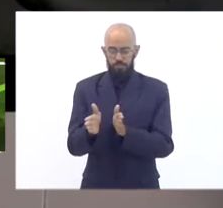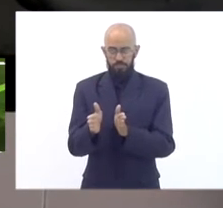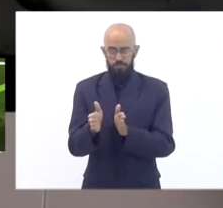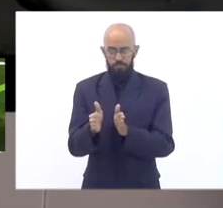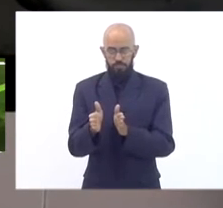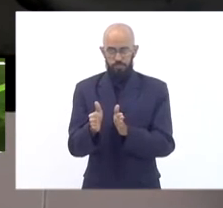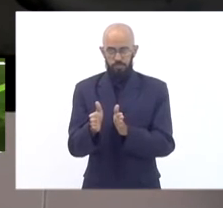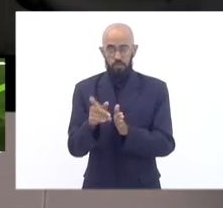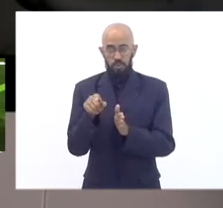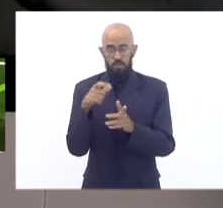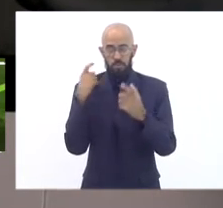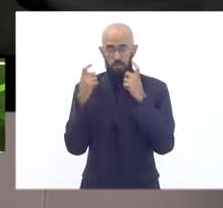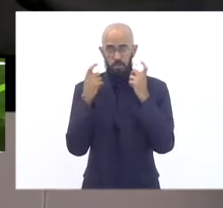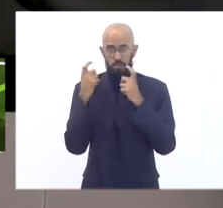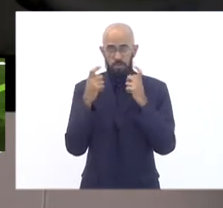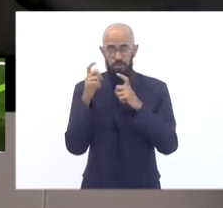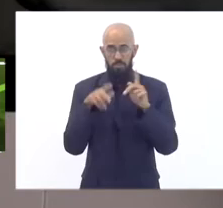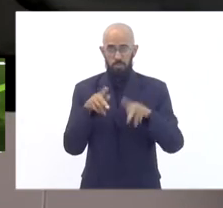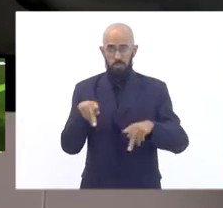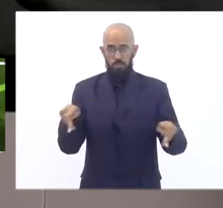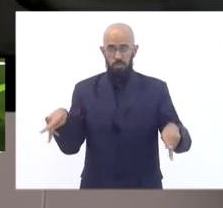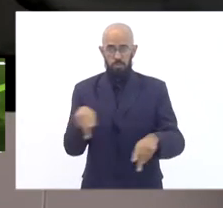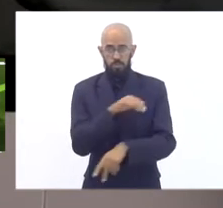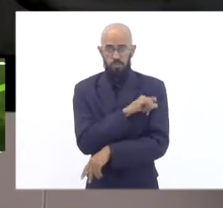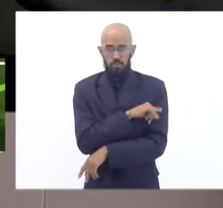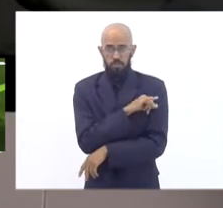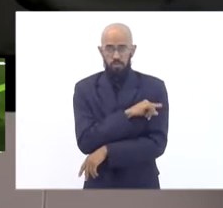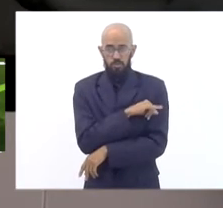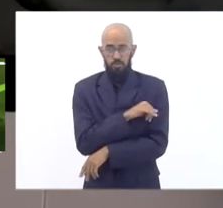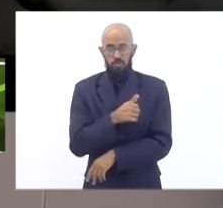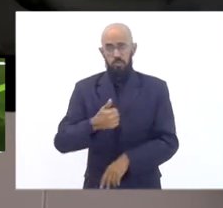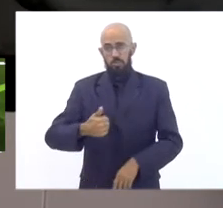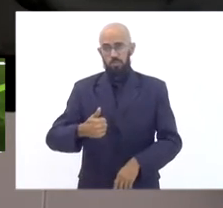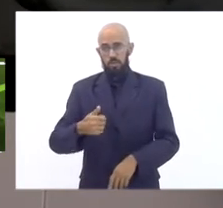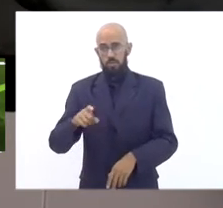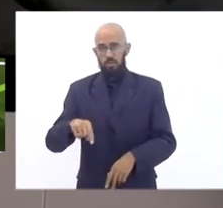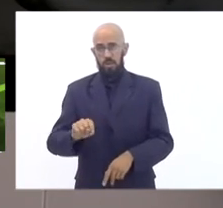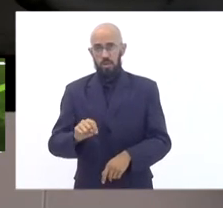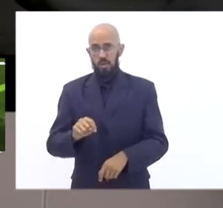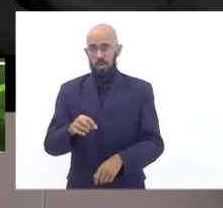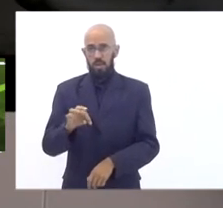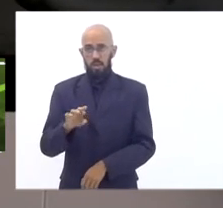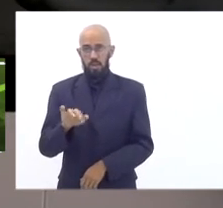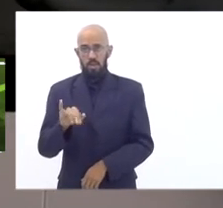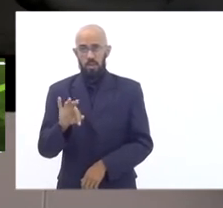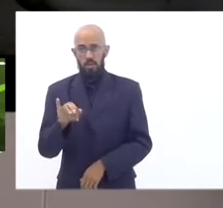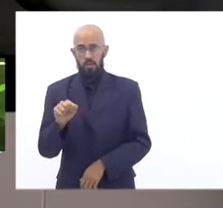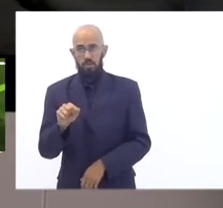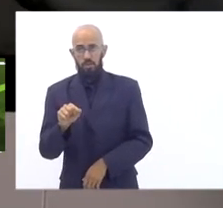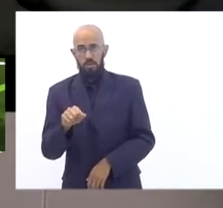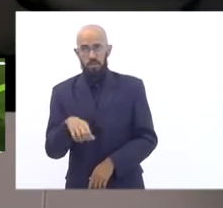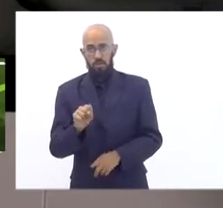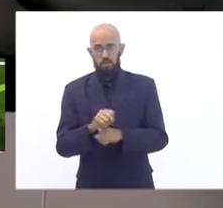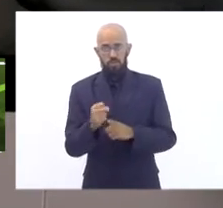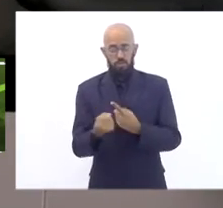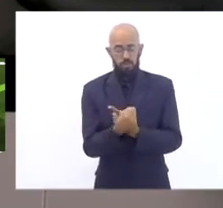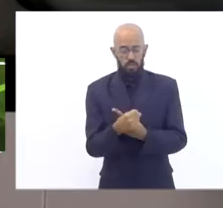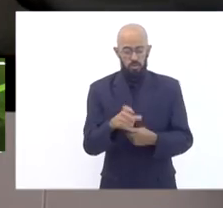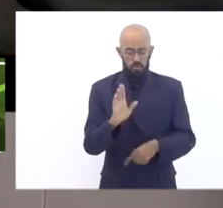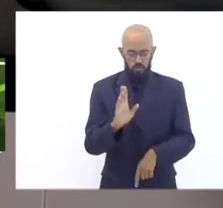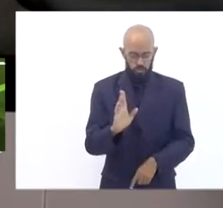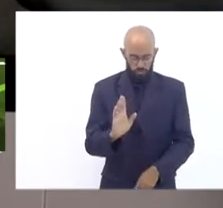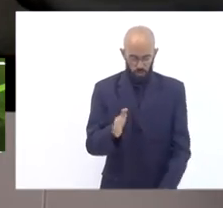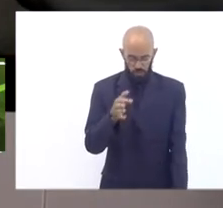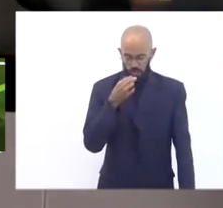grande do governo do Estado. A primeira delas é a tarifa social, a implementação, conforme já recomendado